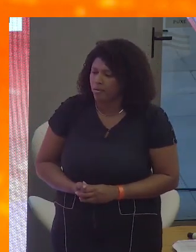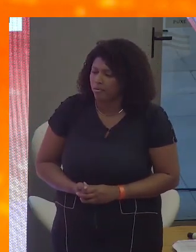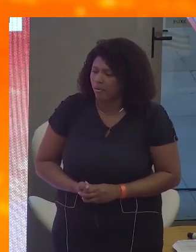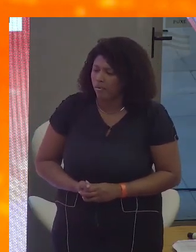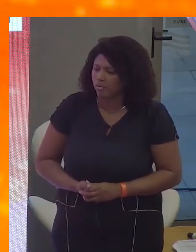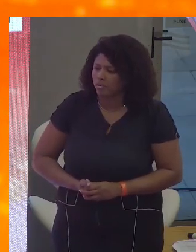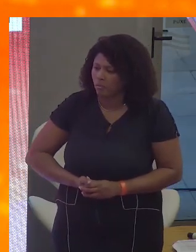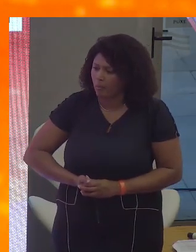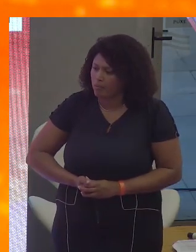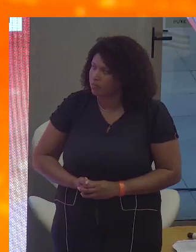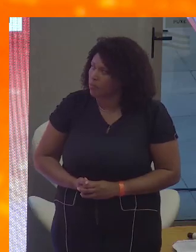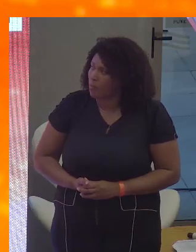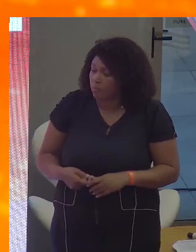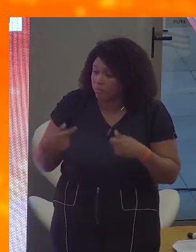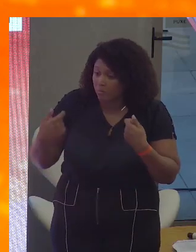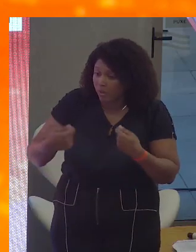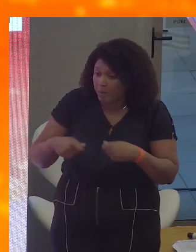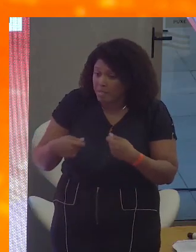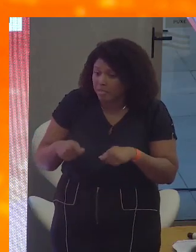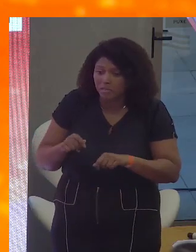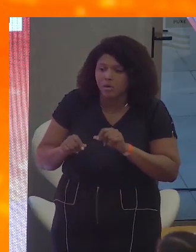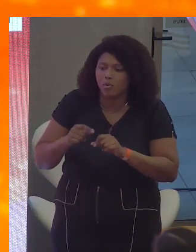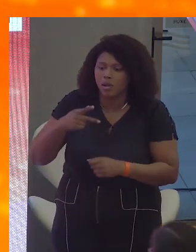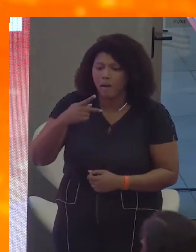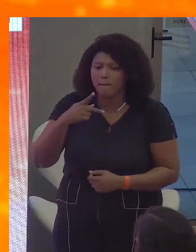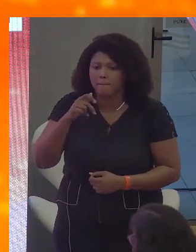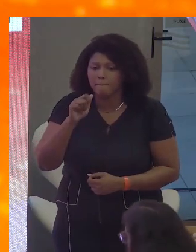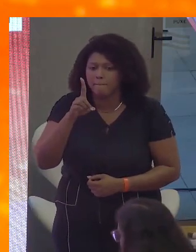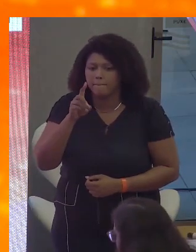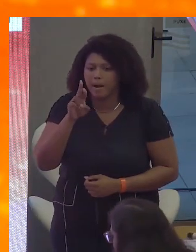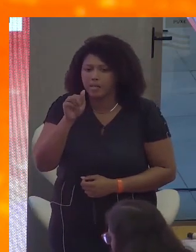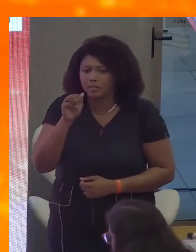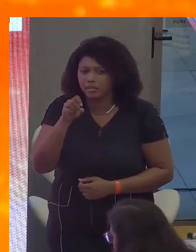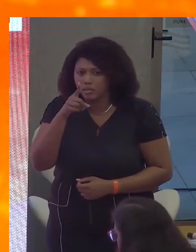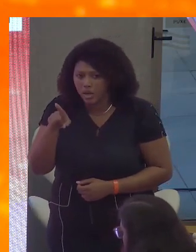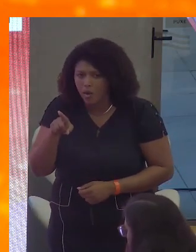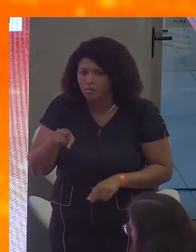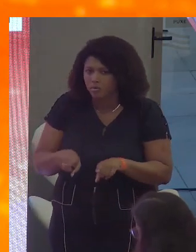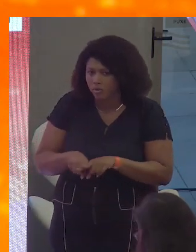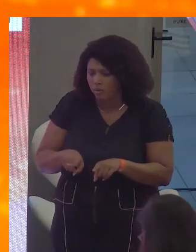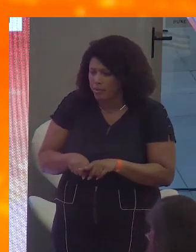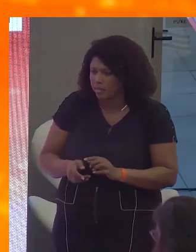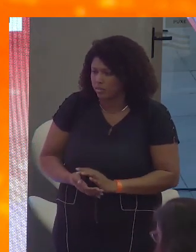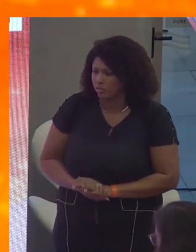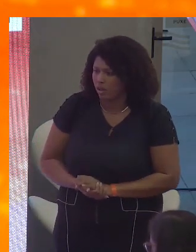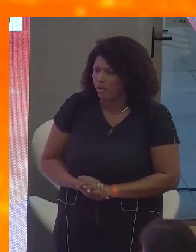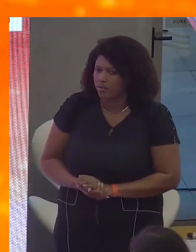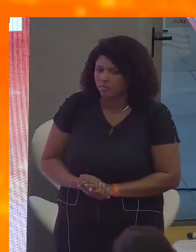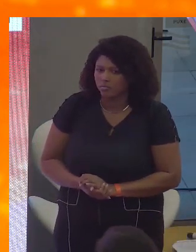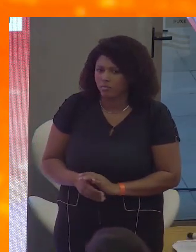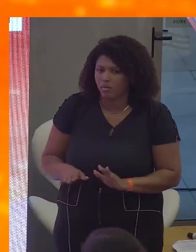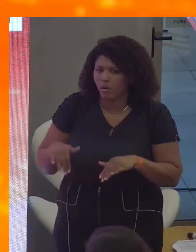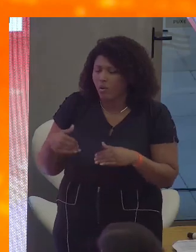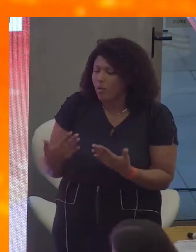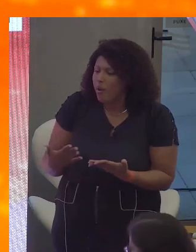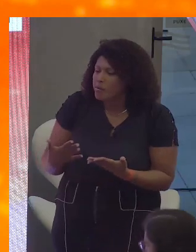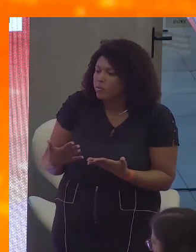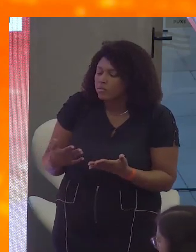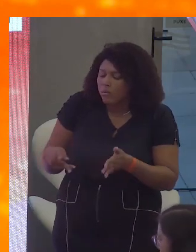Tá? Necessidade de padronização. Qual a padronização? Que padronização